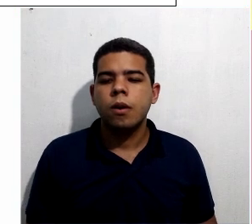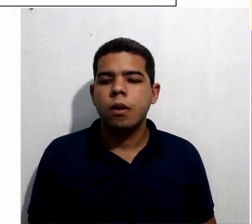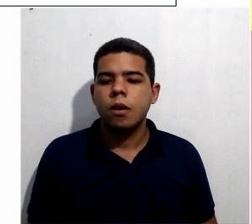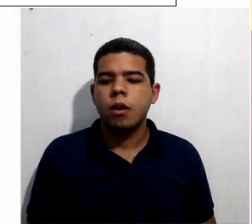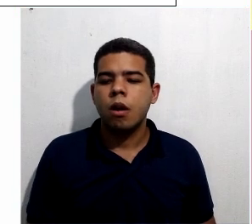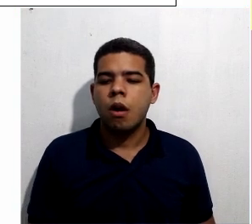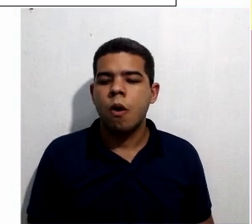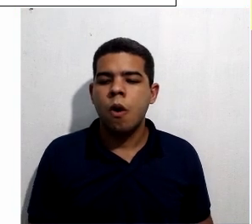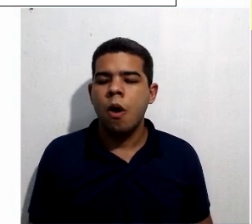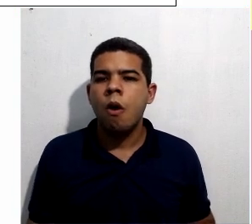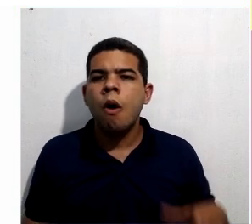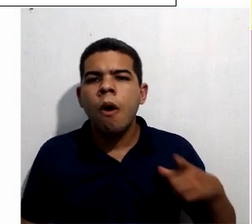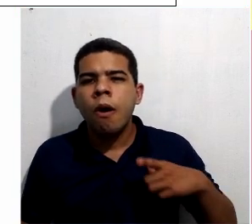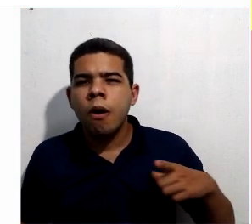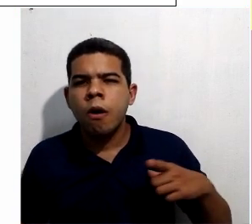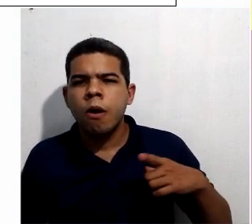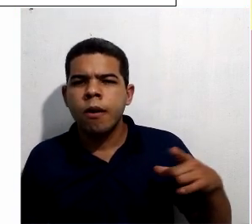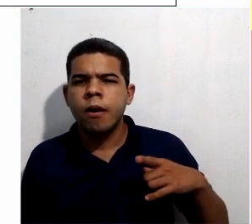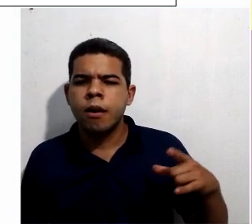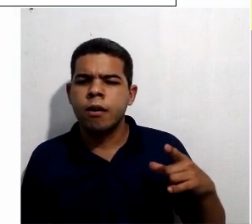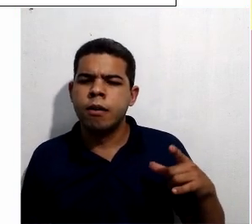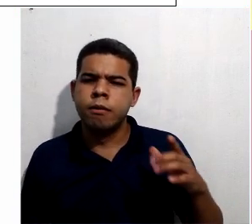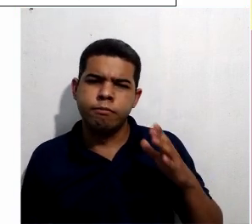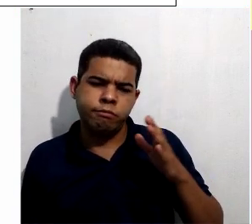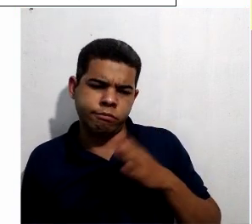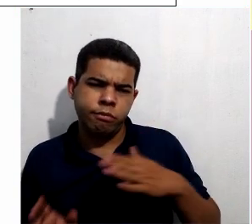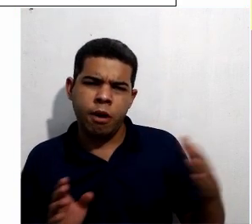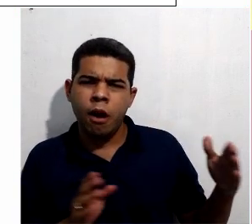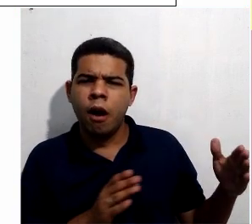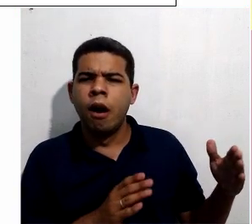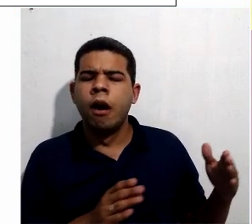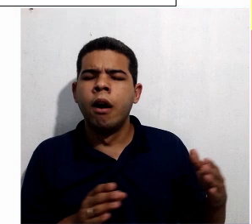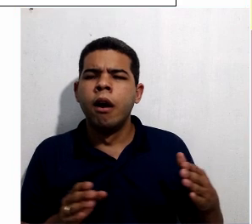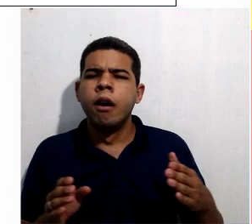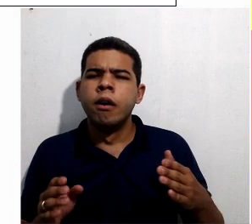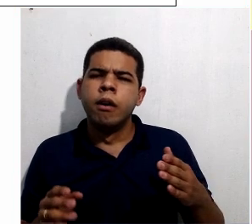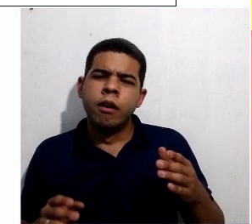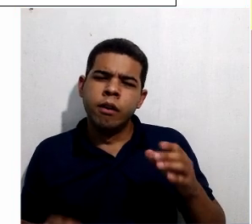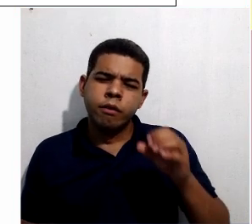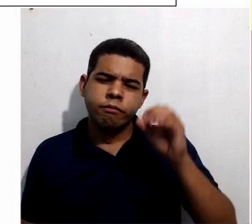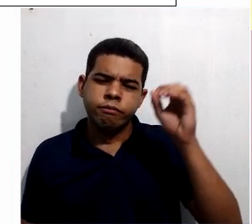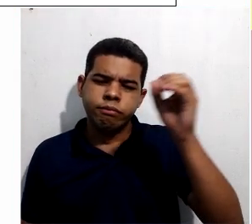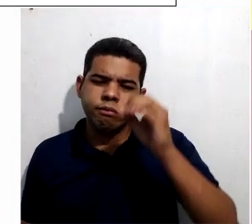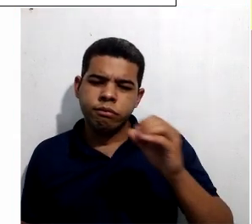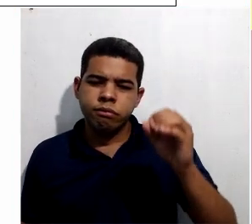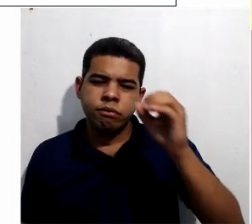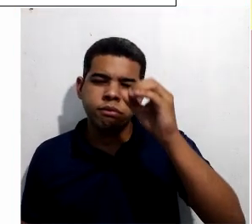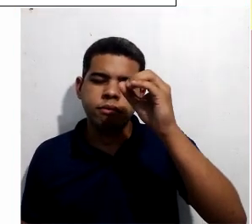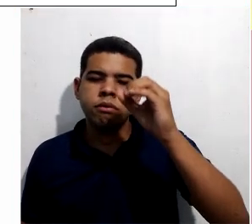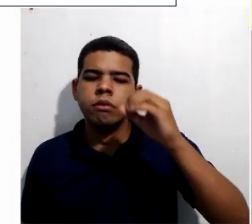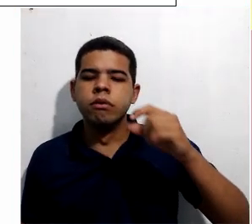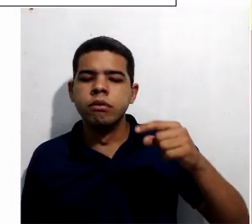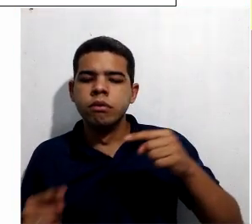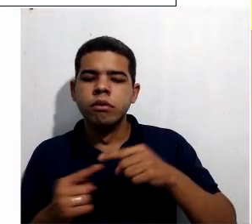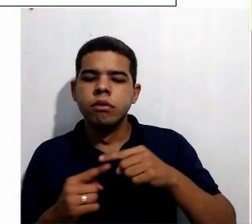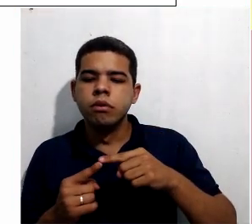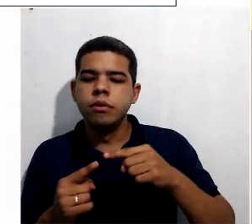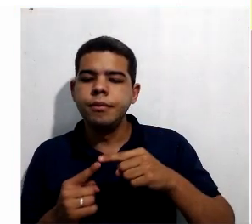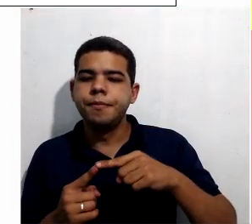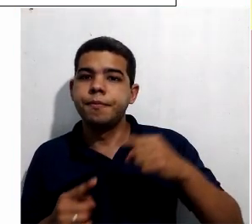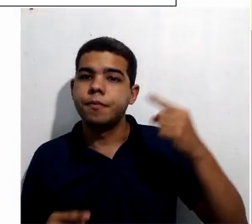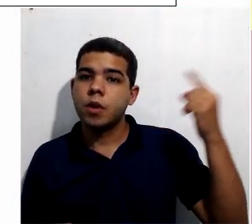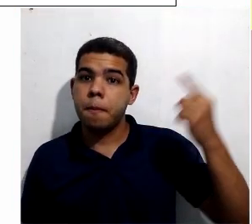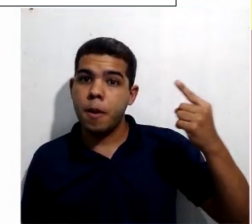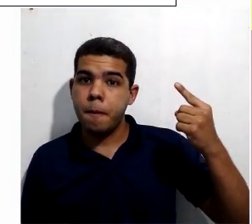conseguir observar e tentar trazer uma relação de dependência, você consegue ver que essas 8 bolinhas referem-se